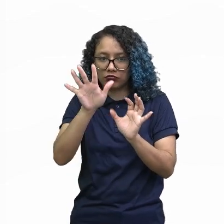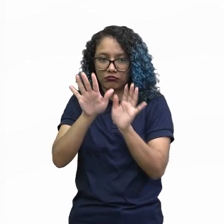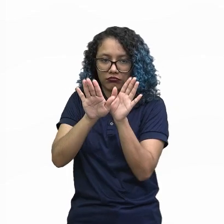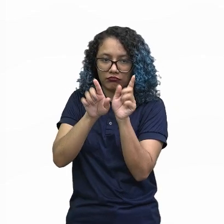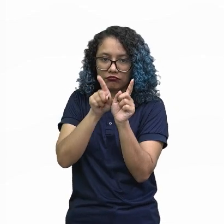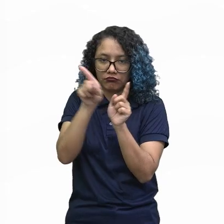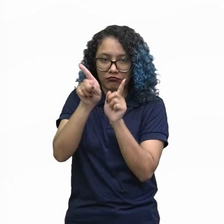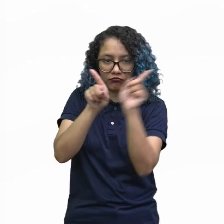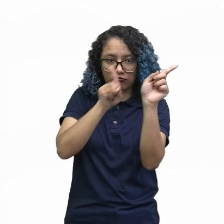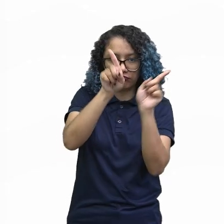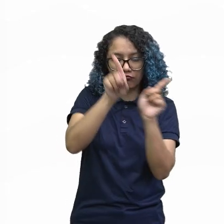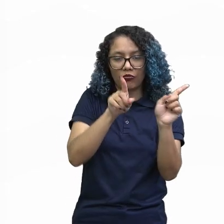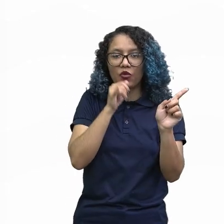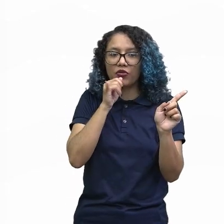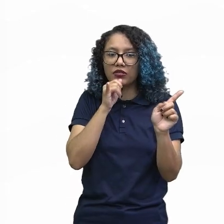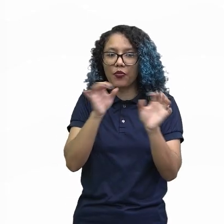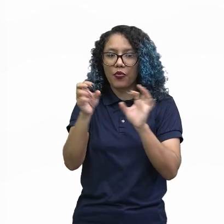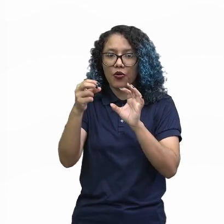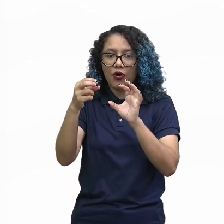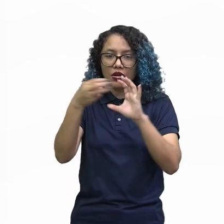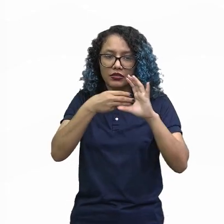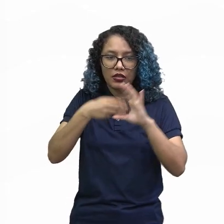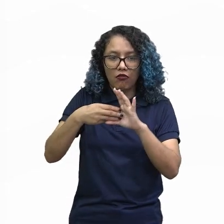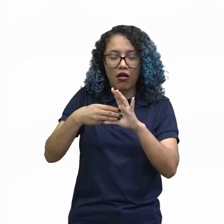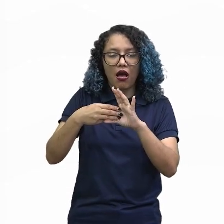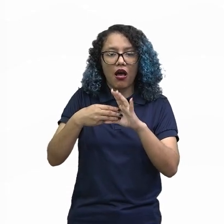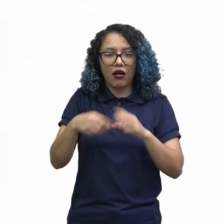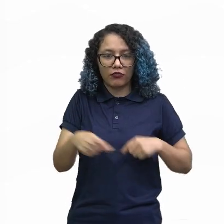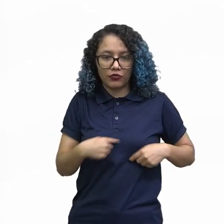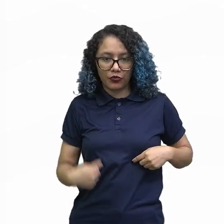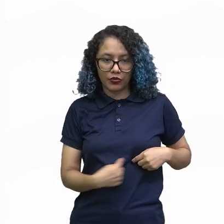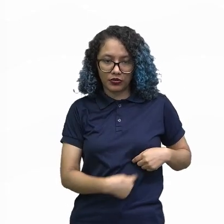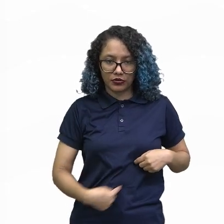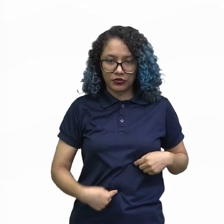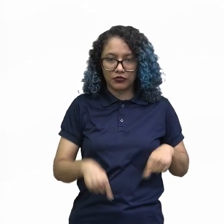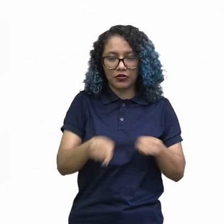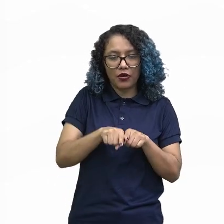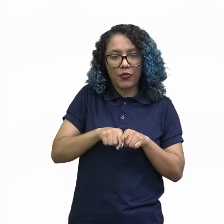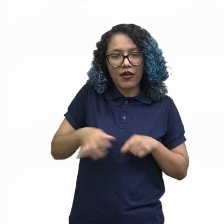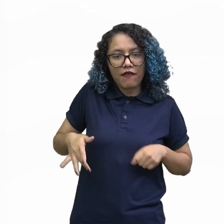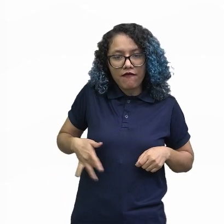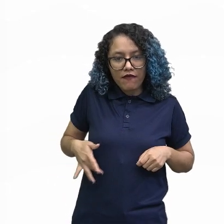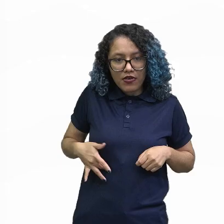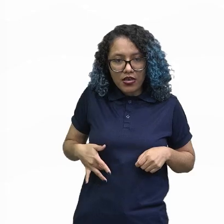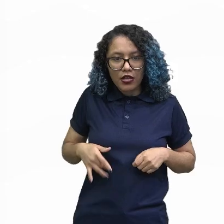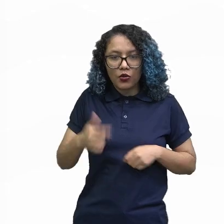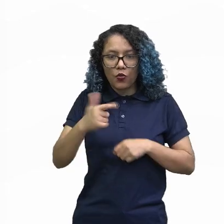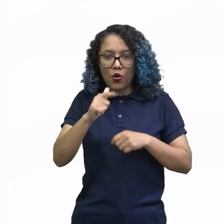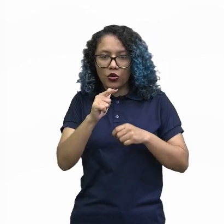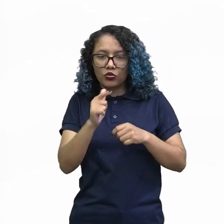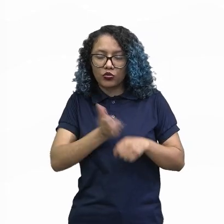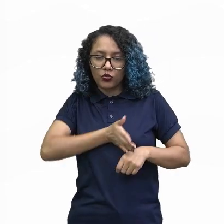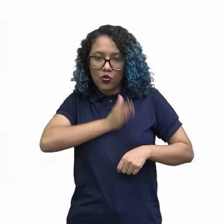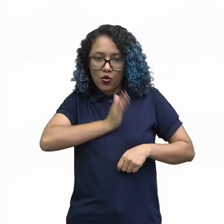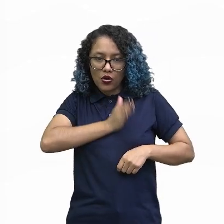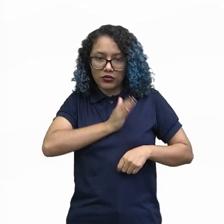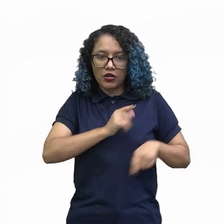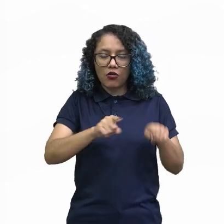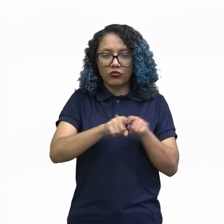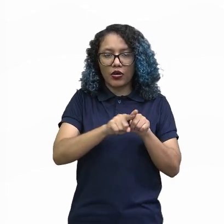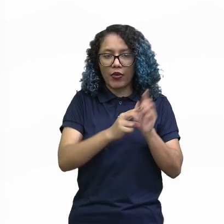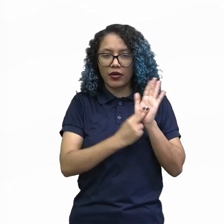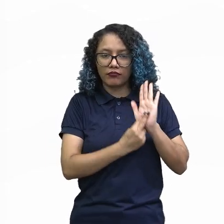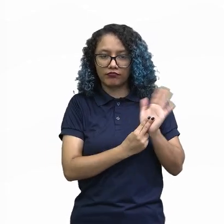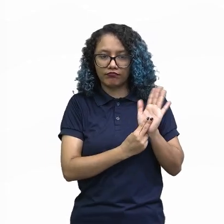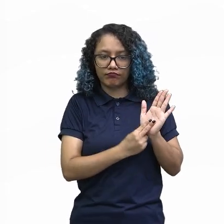aí células do intestino, células do fígado, né? Células cardíacas, as células nervosas,